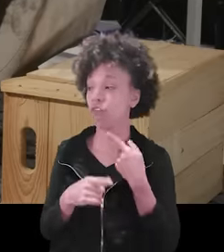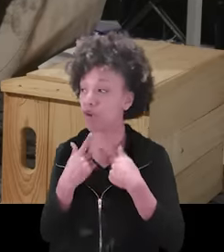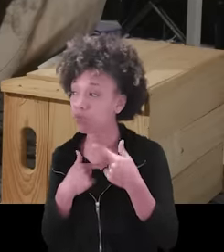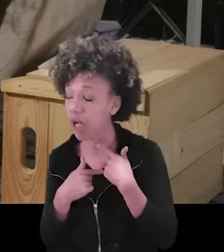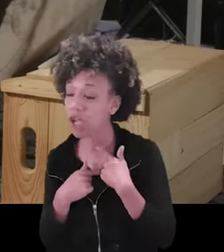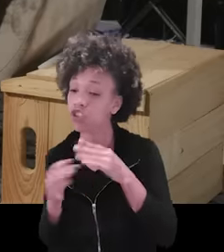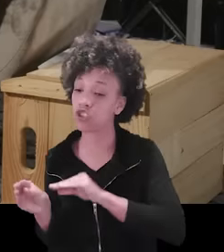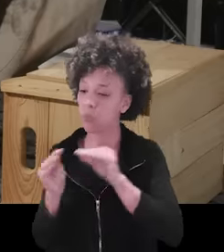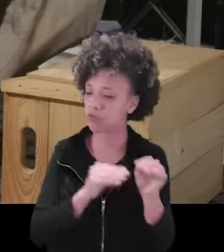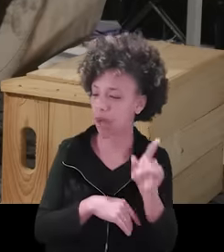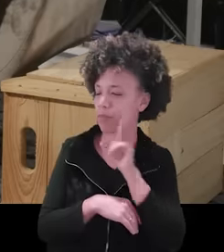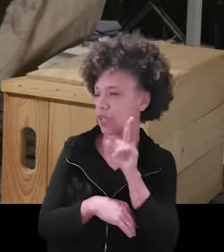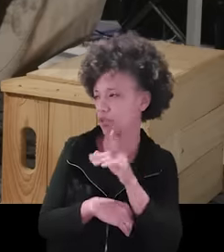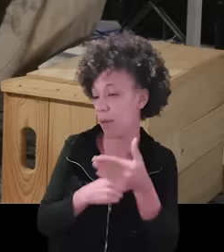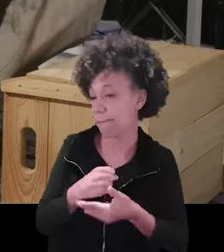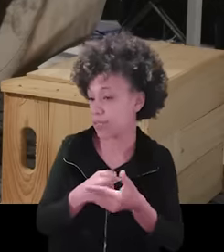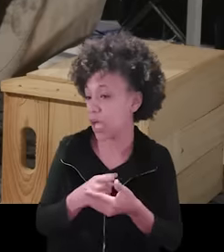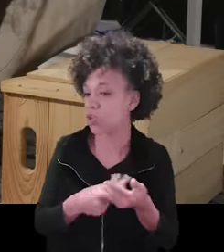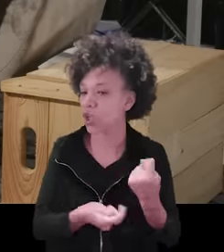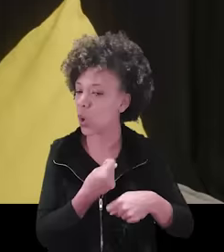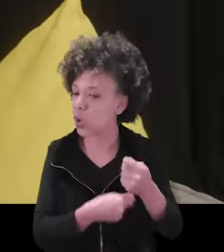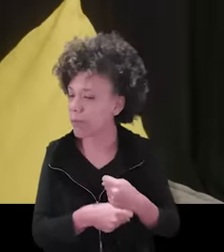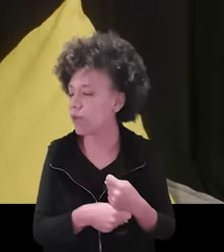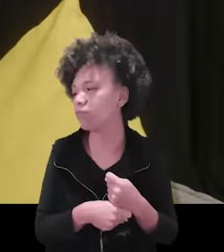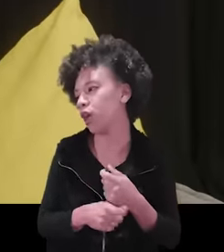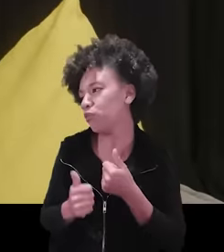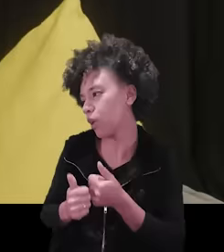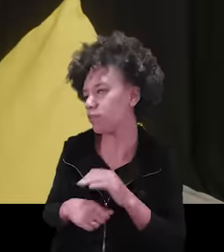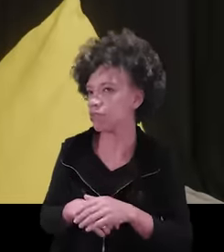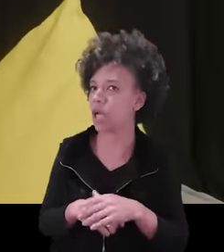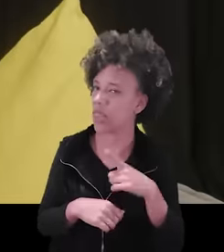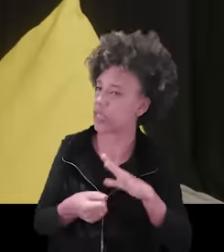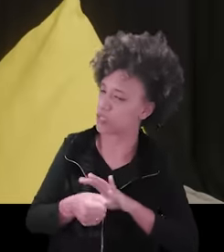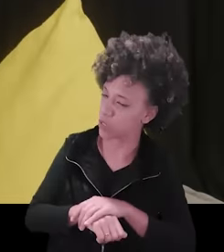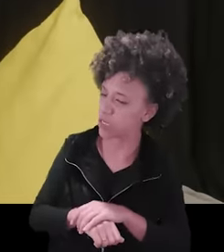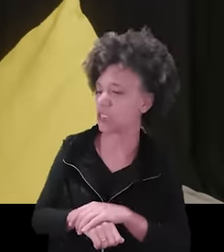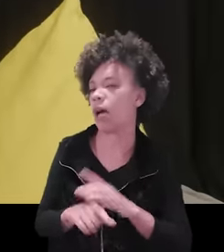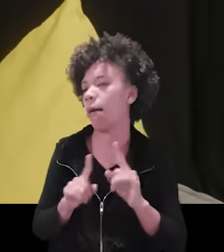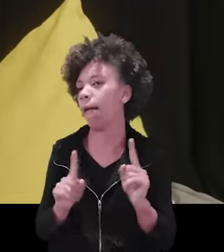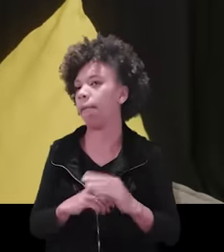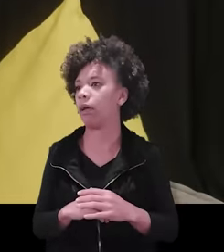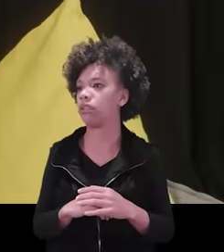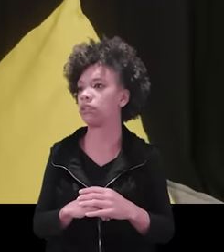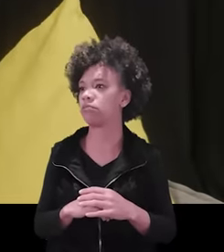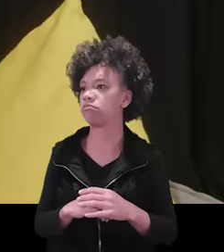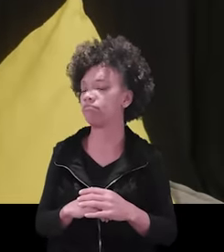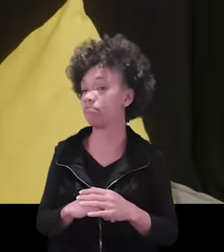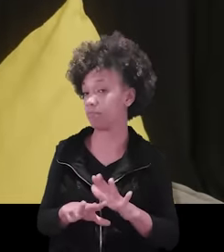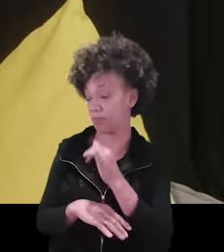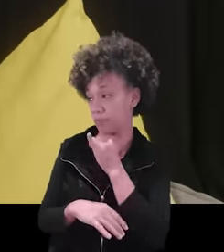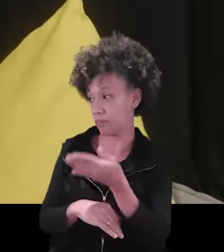vontade de águia sair daqui muito baseado em economia também que tem gente que pela segurança tal é